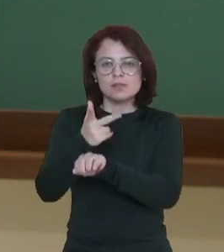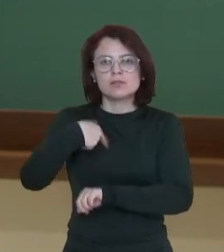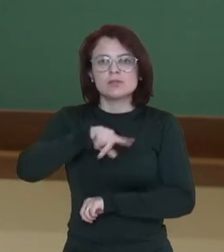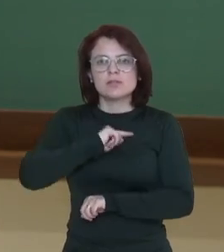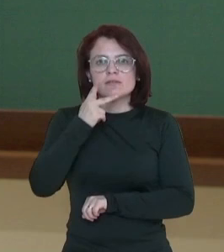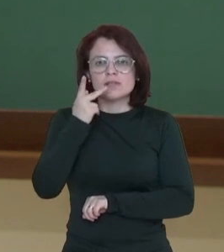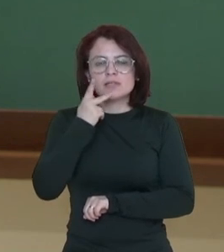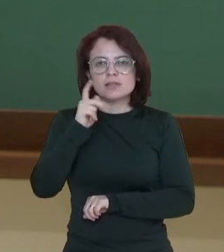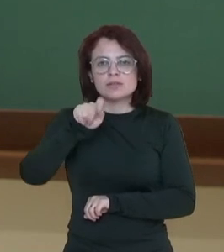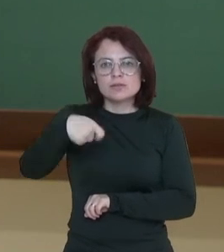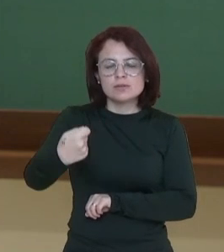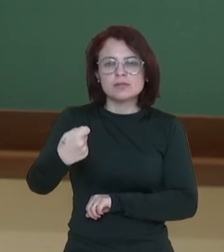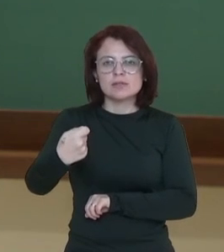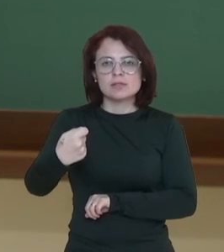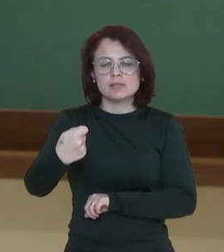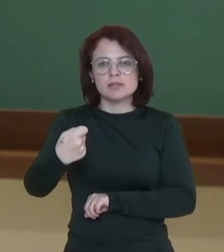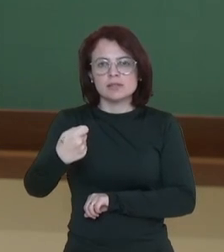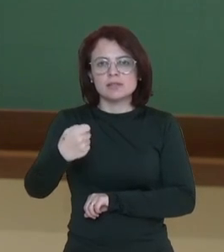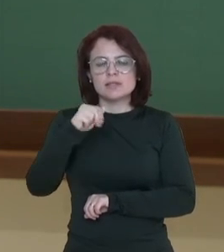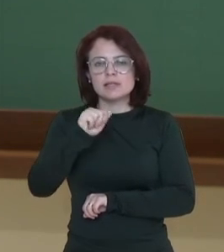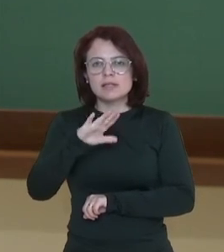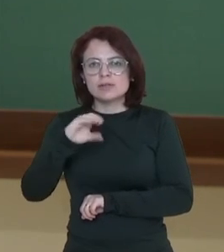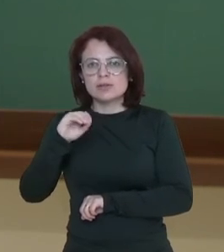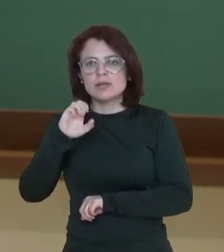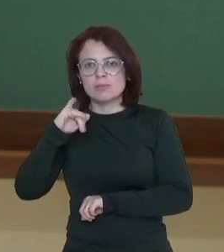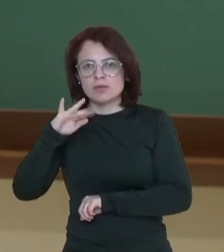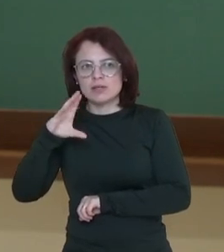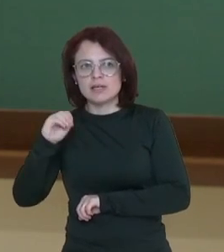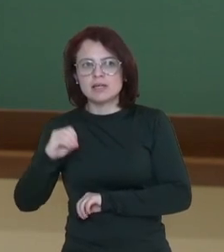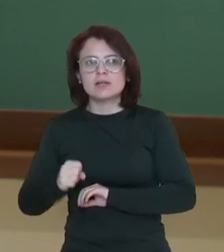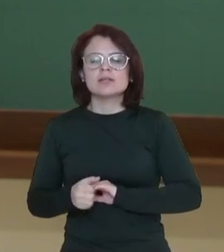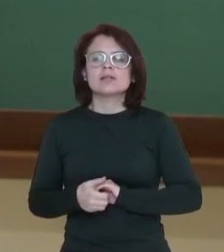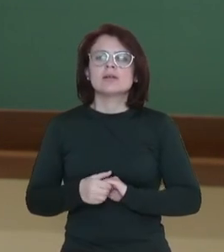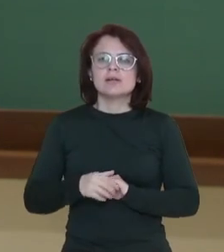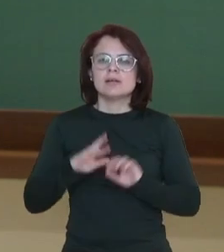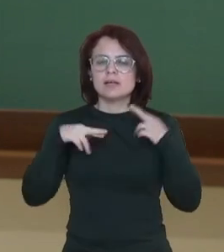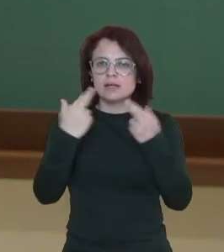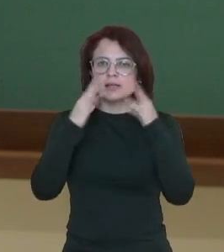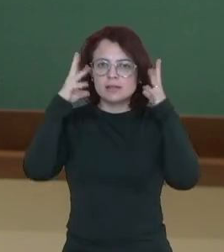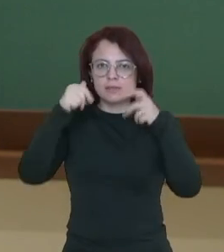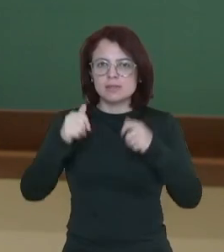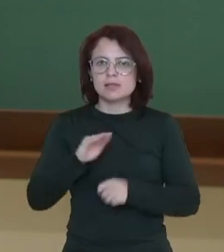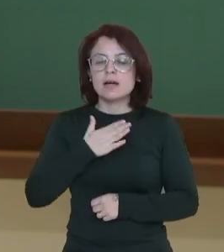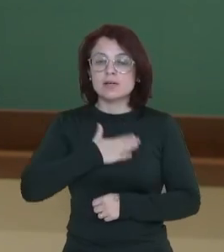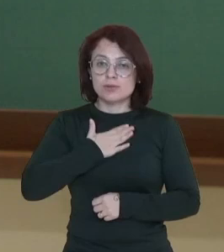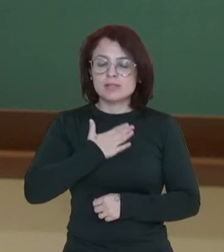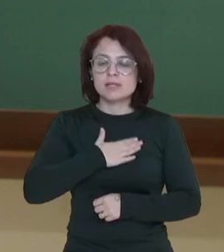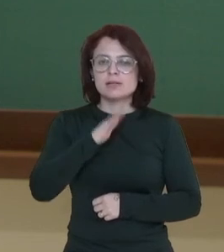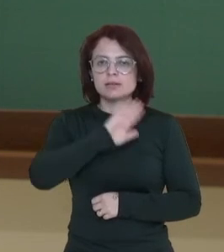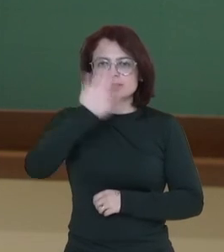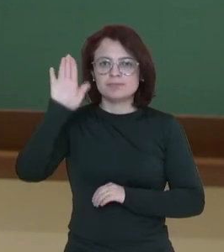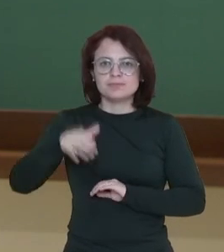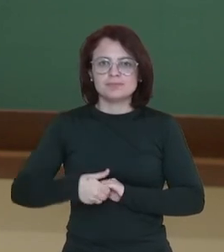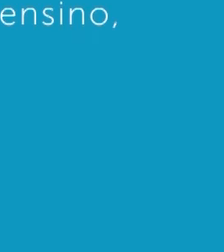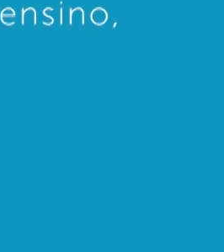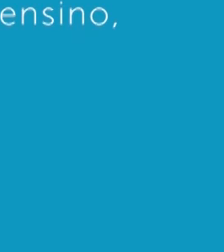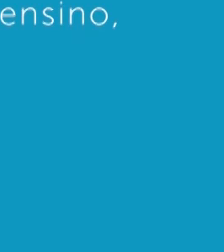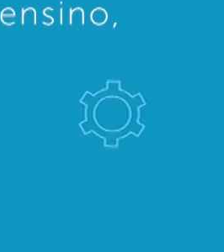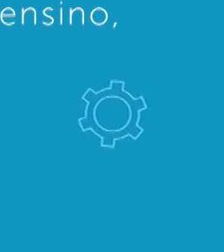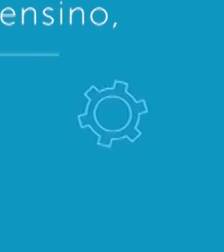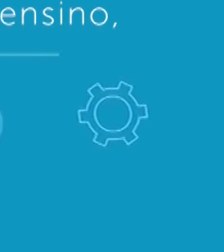falamos sobre os anexos embrionários, né, sobre o reino animal e conceitos fundamentais 2. Espero que vocês tenham gostado e até breve.